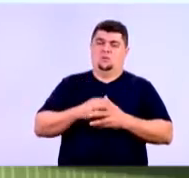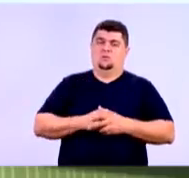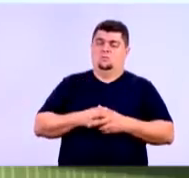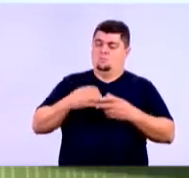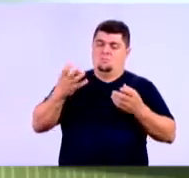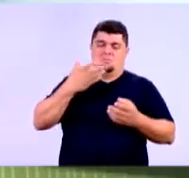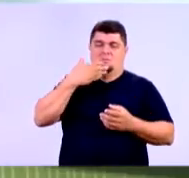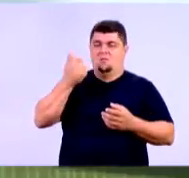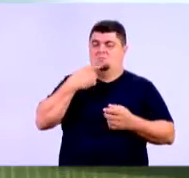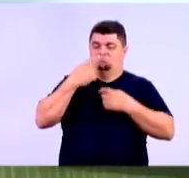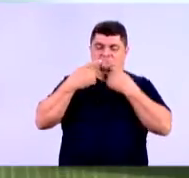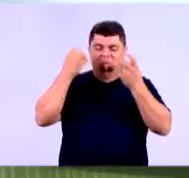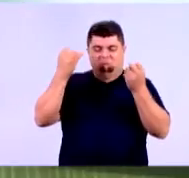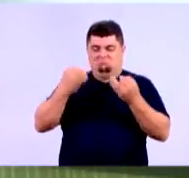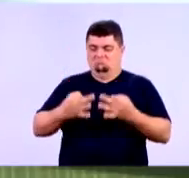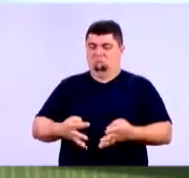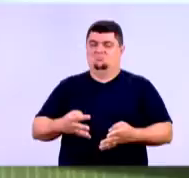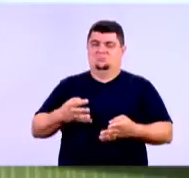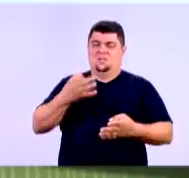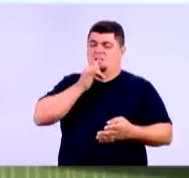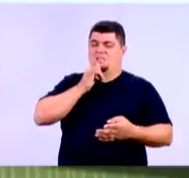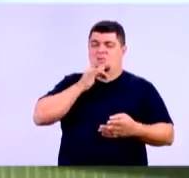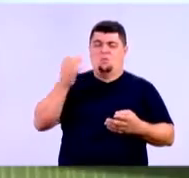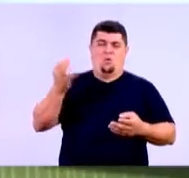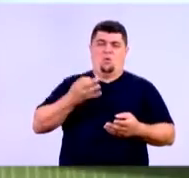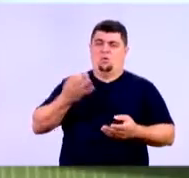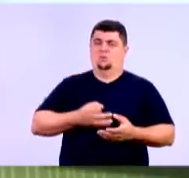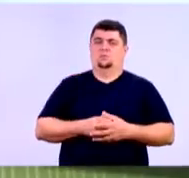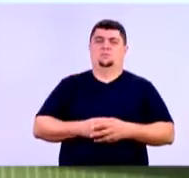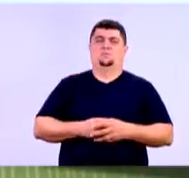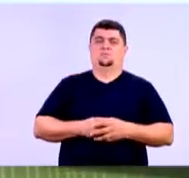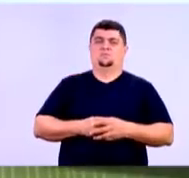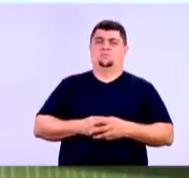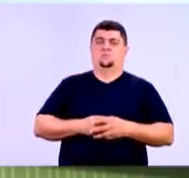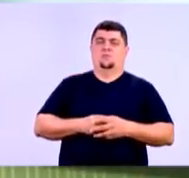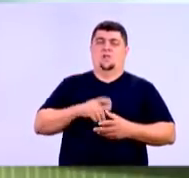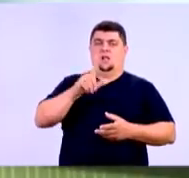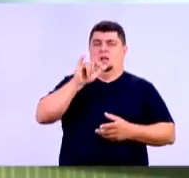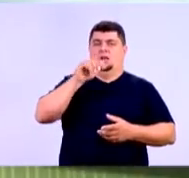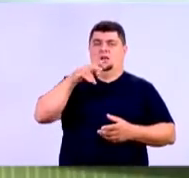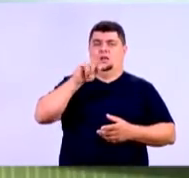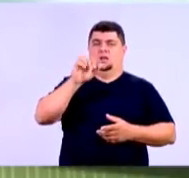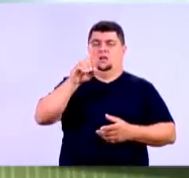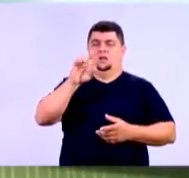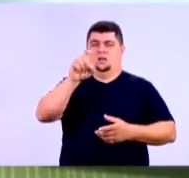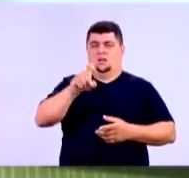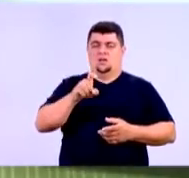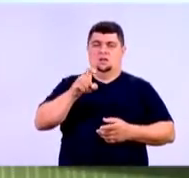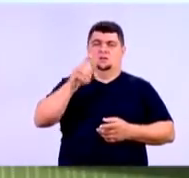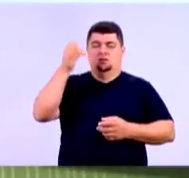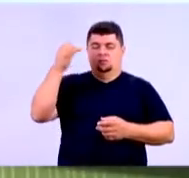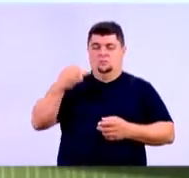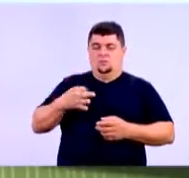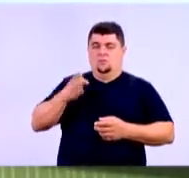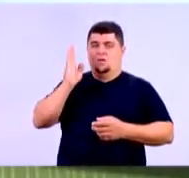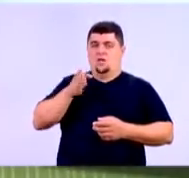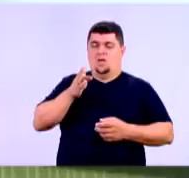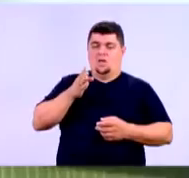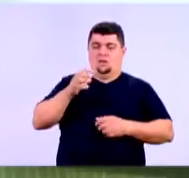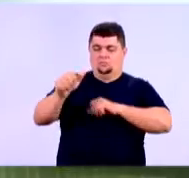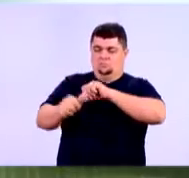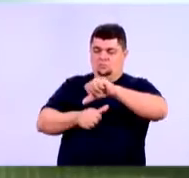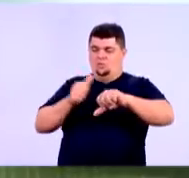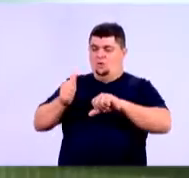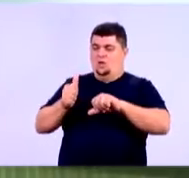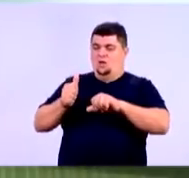explicar melhor. Achei esse exemplo maravilhoso, assim. Gente, quando a gente fala em liquidez, como o professor muito bem explicou, essa habilidade de transformar um bem